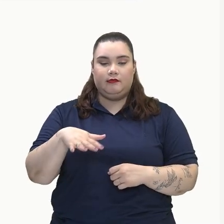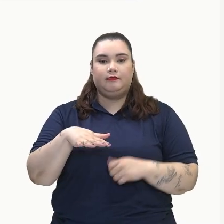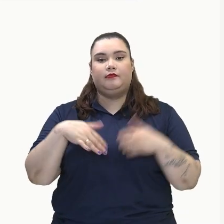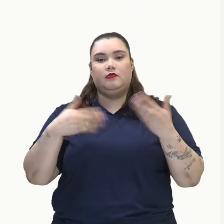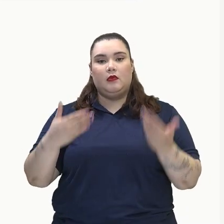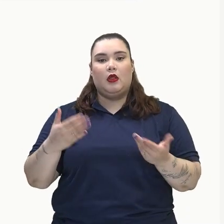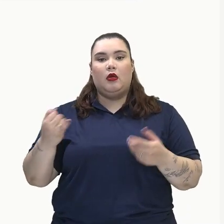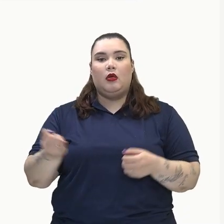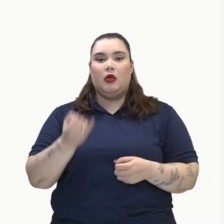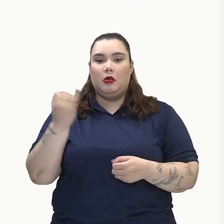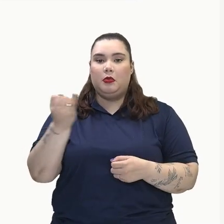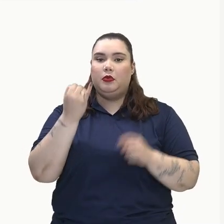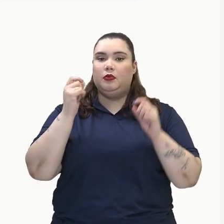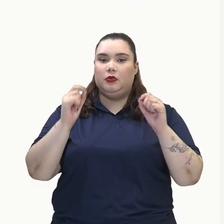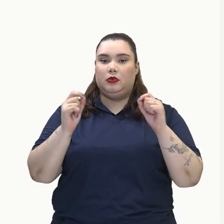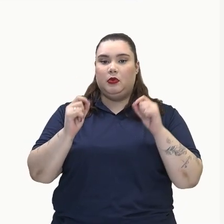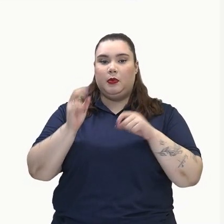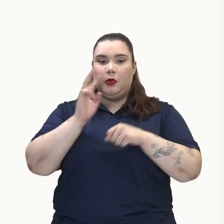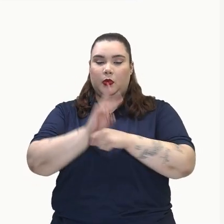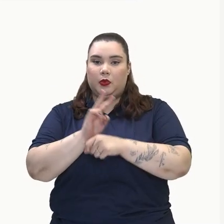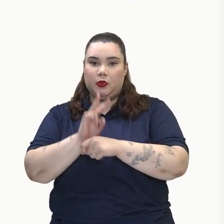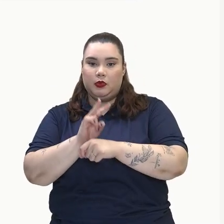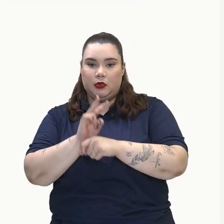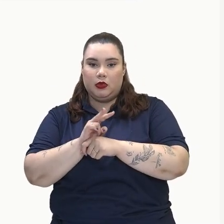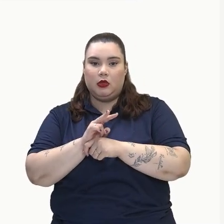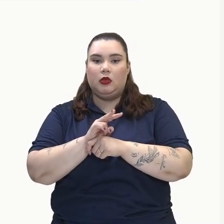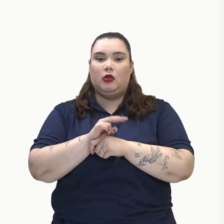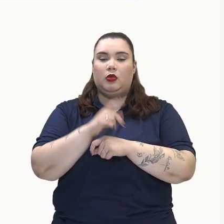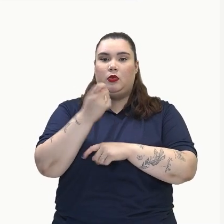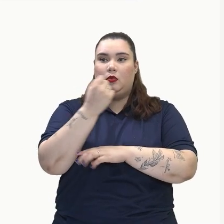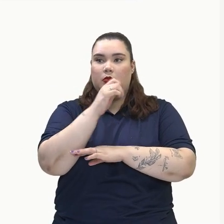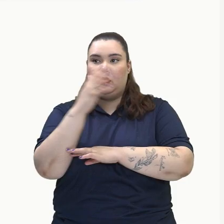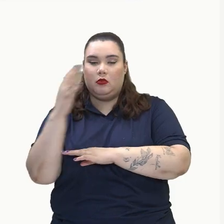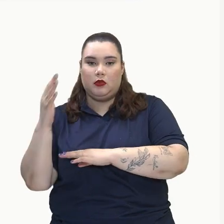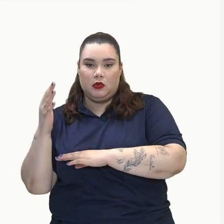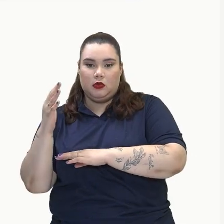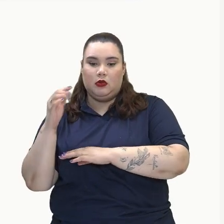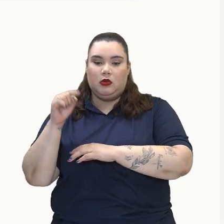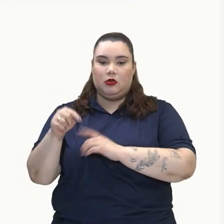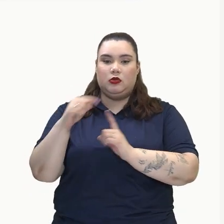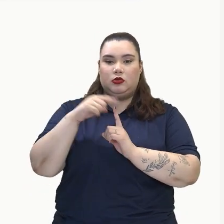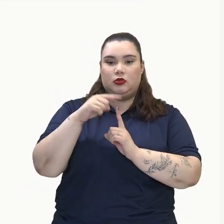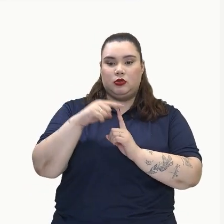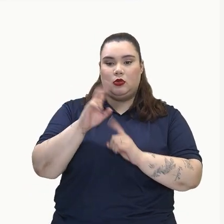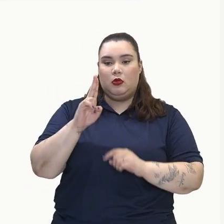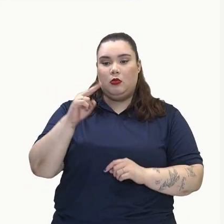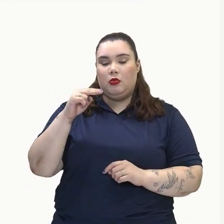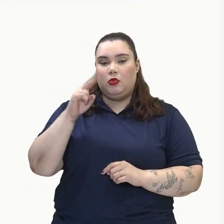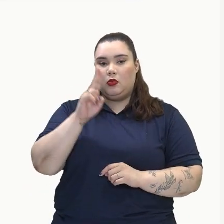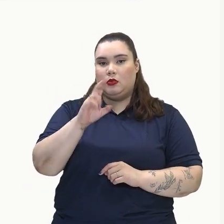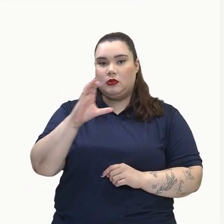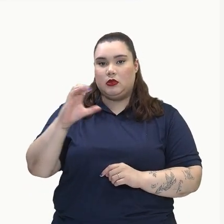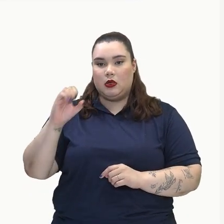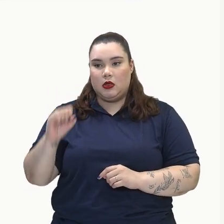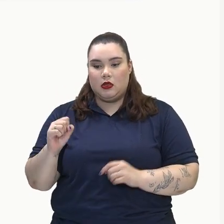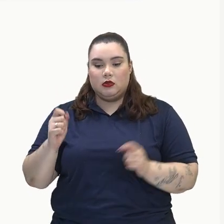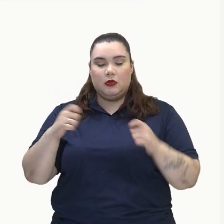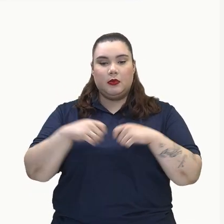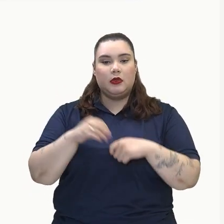muito importante para a preservação e conservação do meio ambiente as unidades de conservação, a fim de